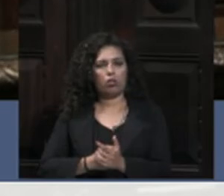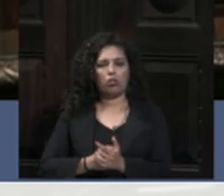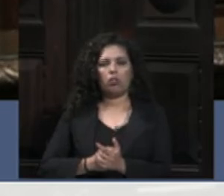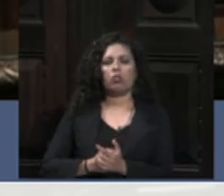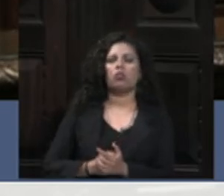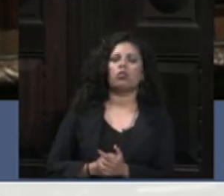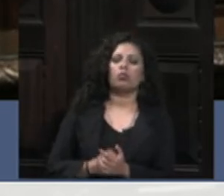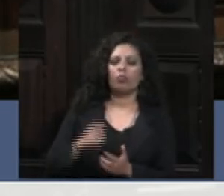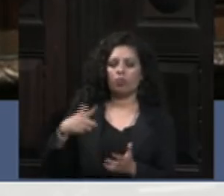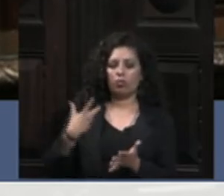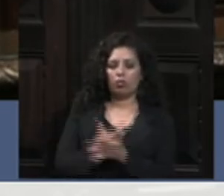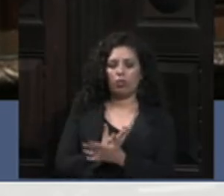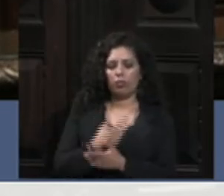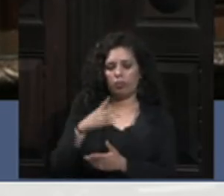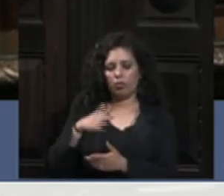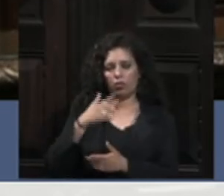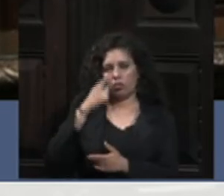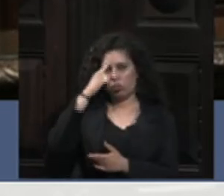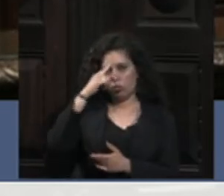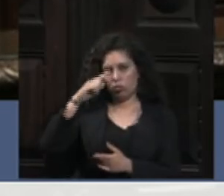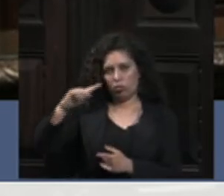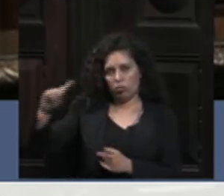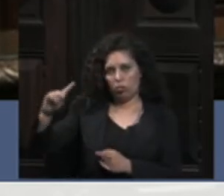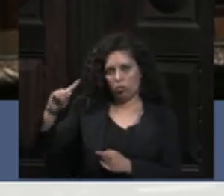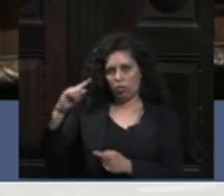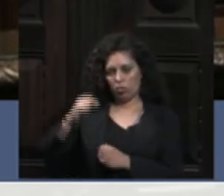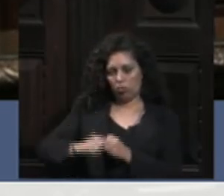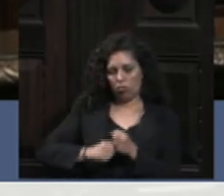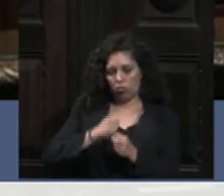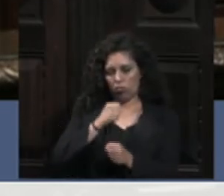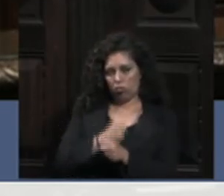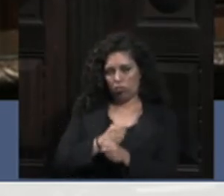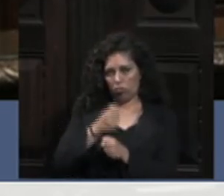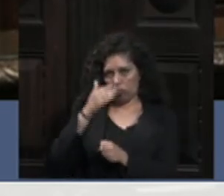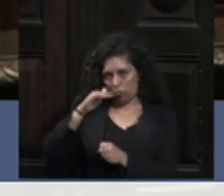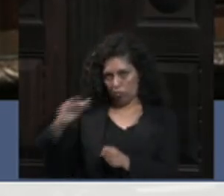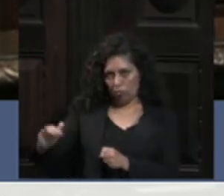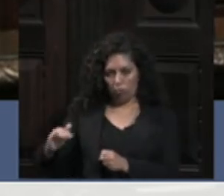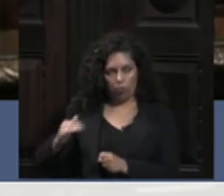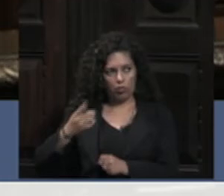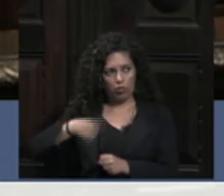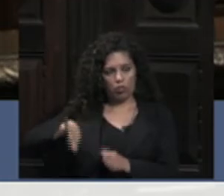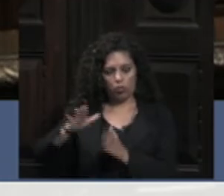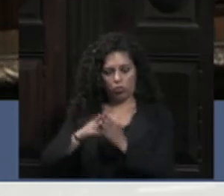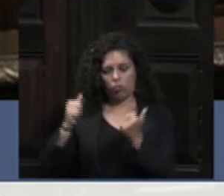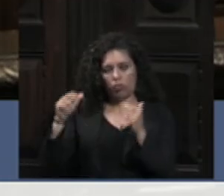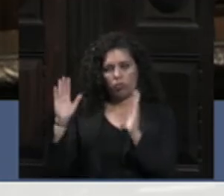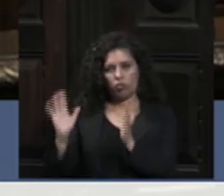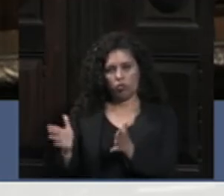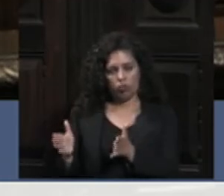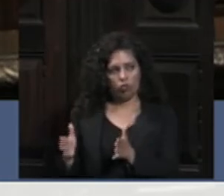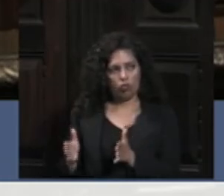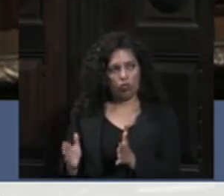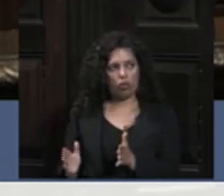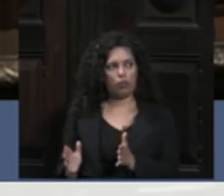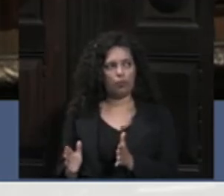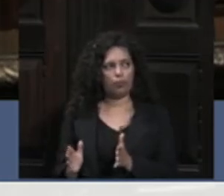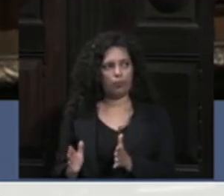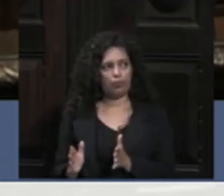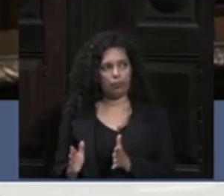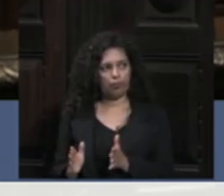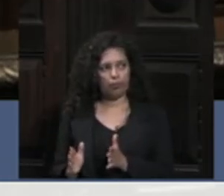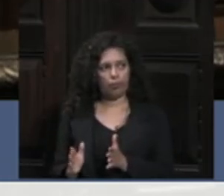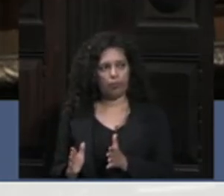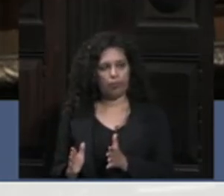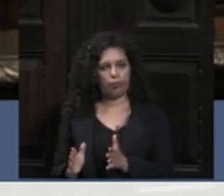meio que foi dado a entrada a esse pedido, exatamente solicitando o estabelecimento